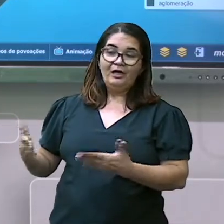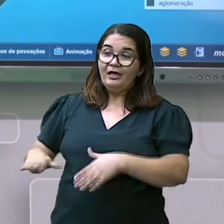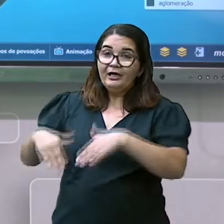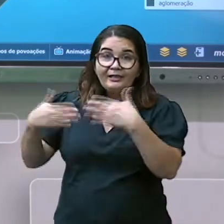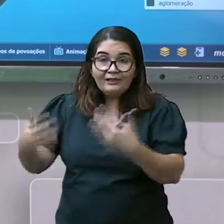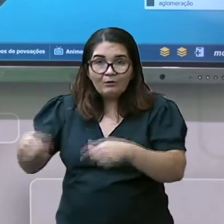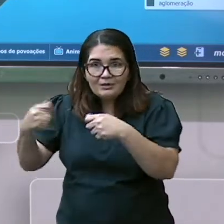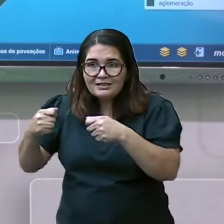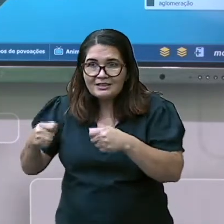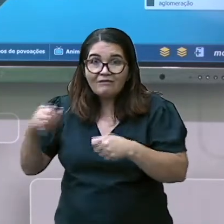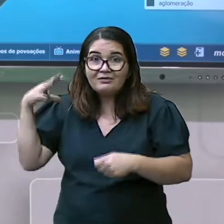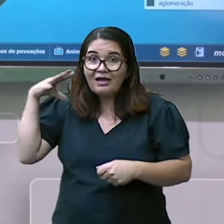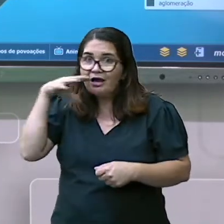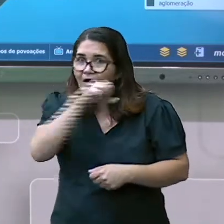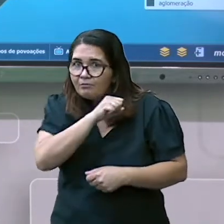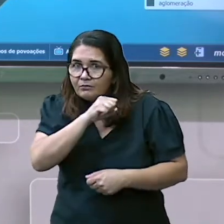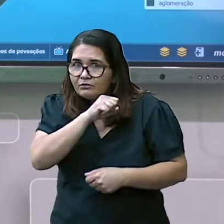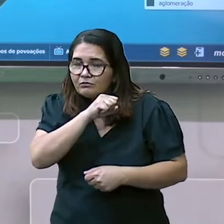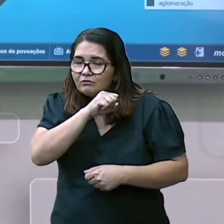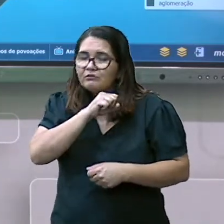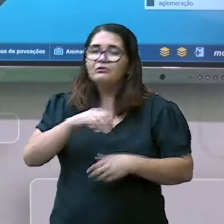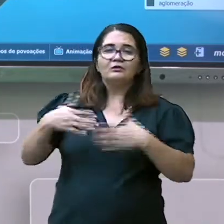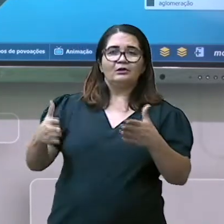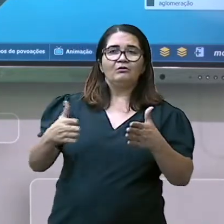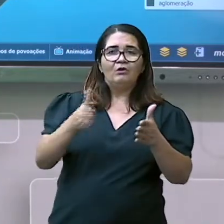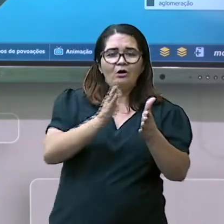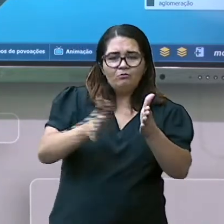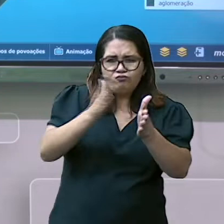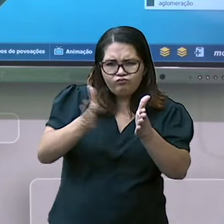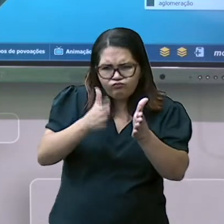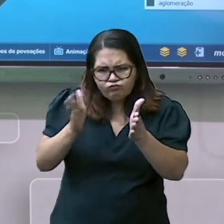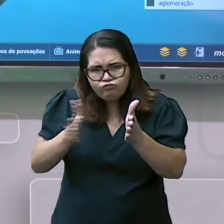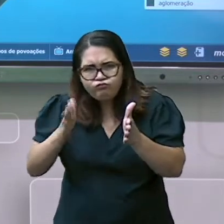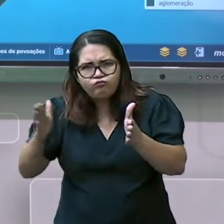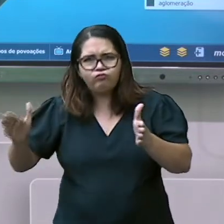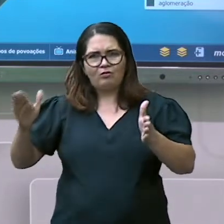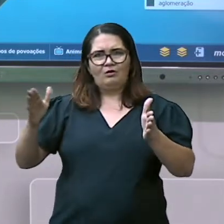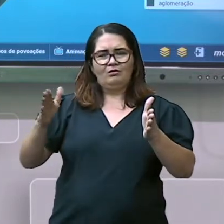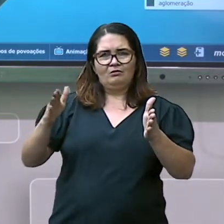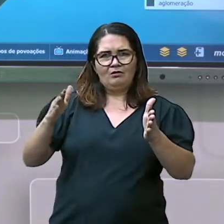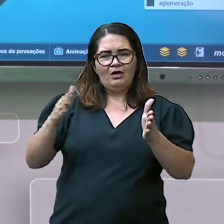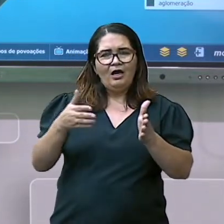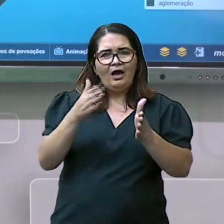alimentar 7 bilhões de pessoas com uma agricultura arcaica?